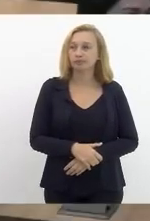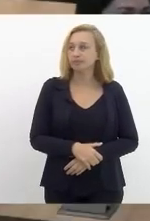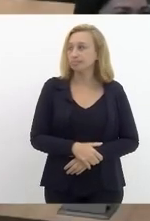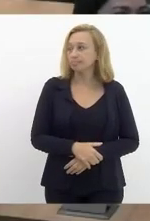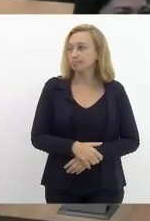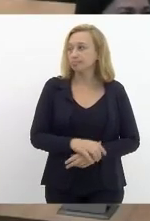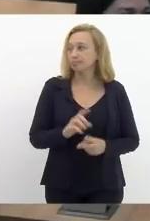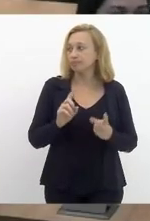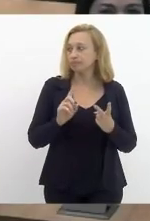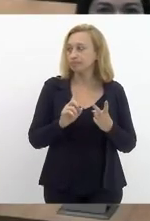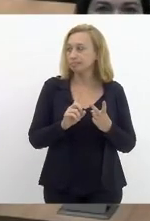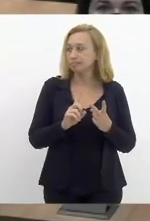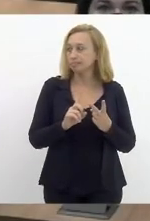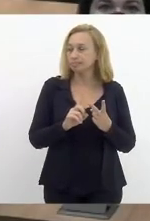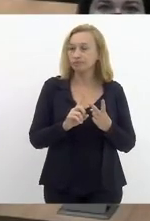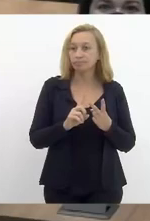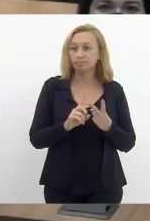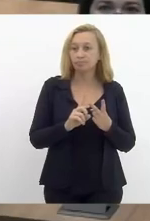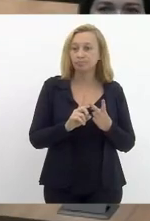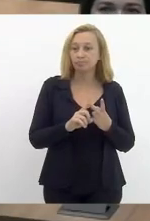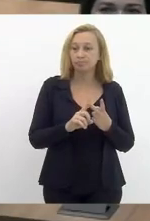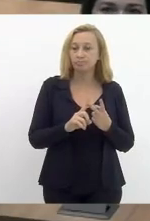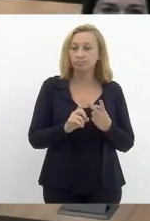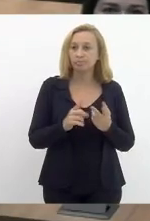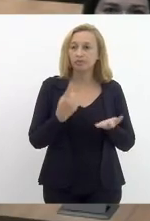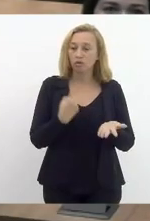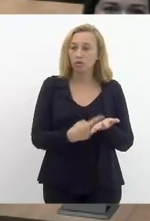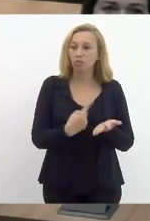Tem meu compromisso.